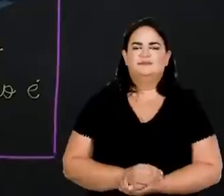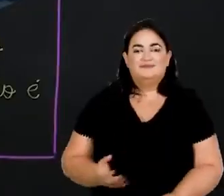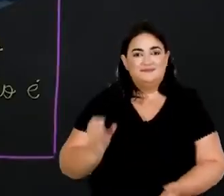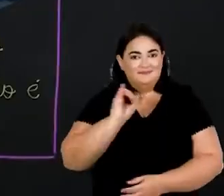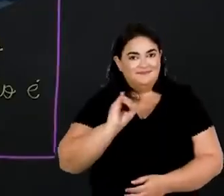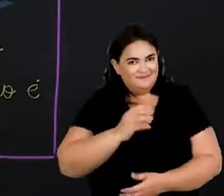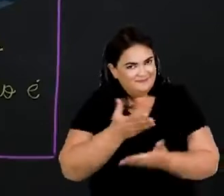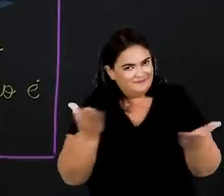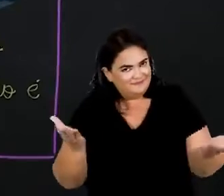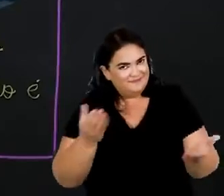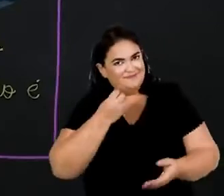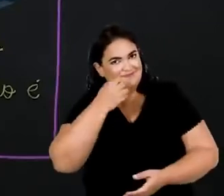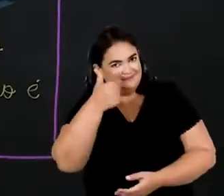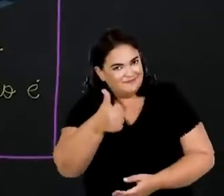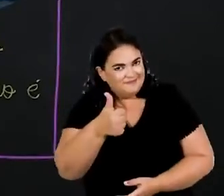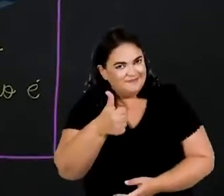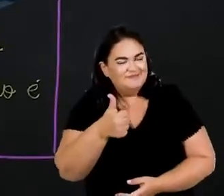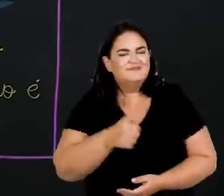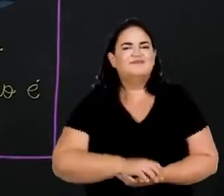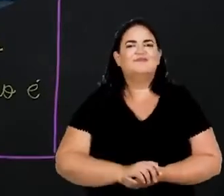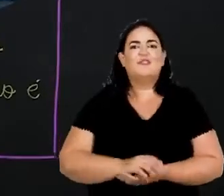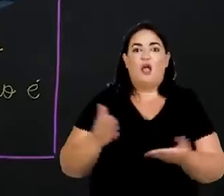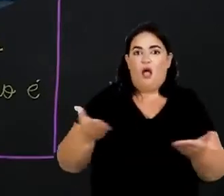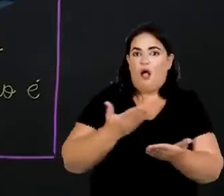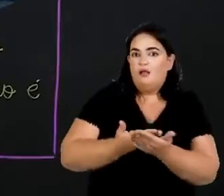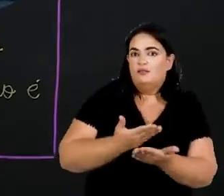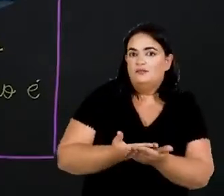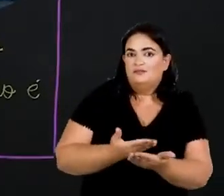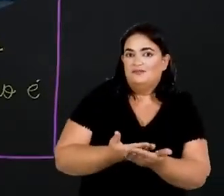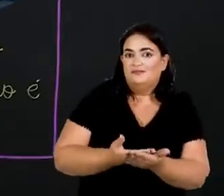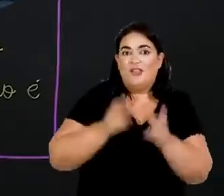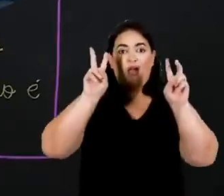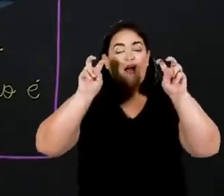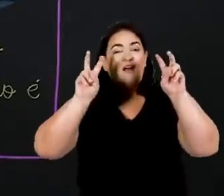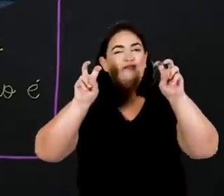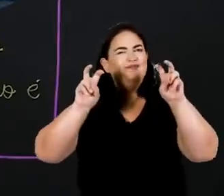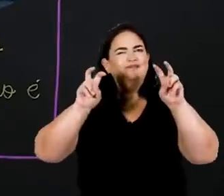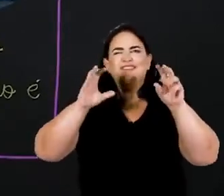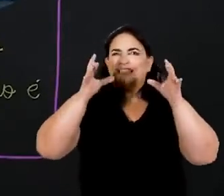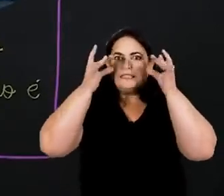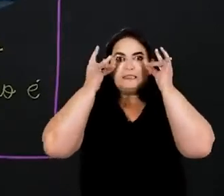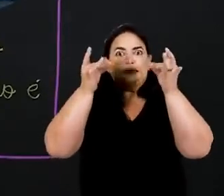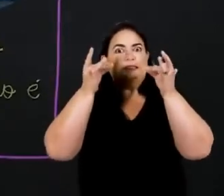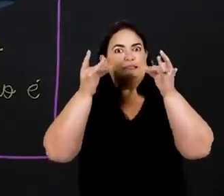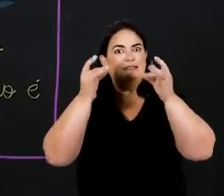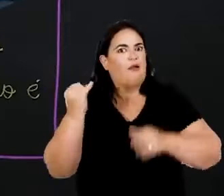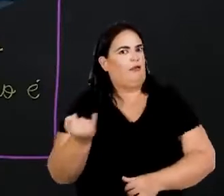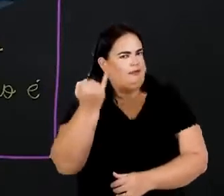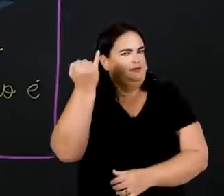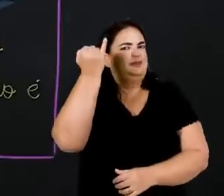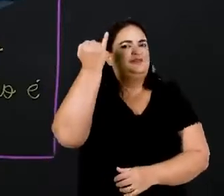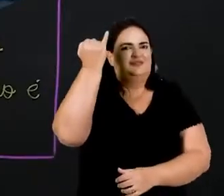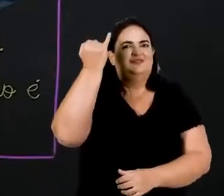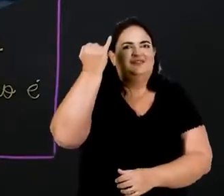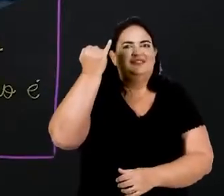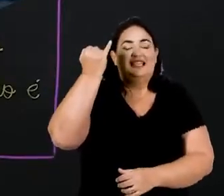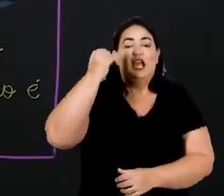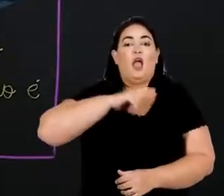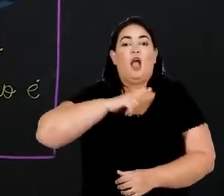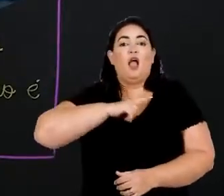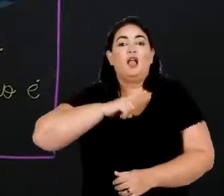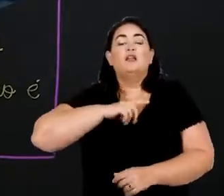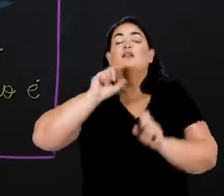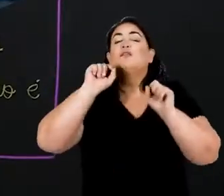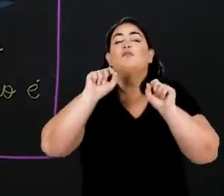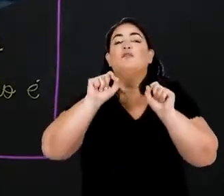Olá pessoal tudo bem com vocês nessa nossa aula vamos ver aqui o assunto muito interessante e muito importante onde